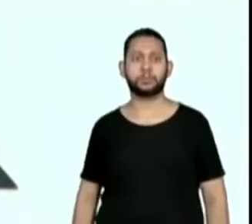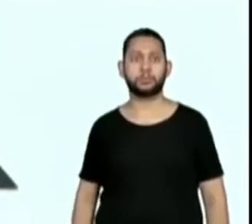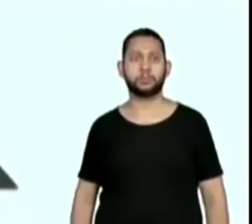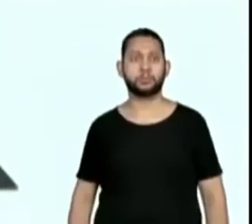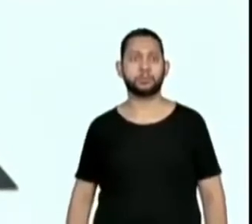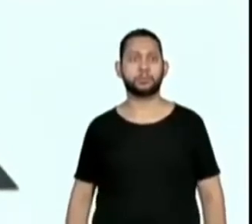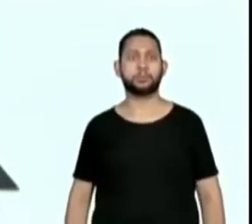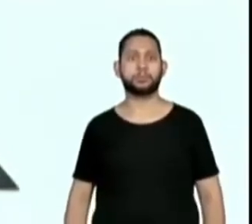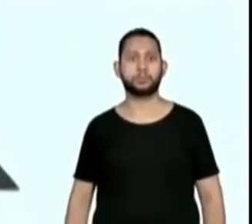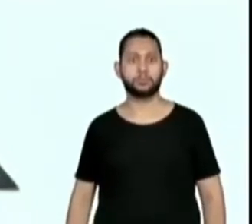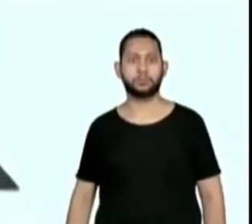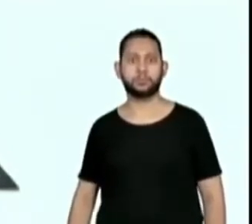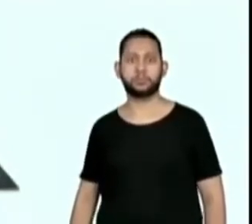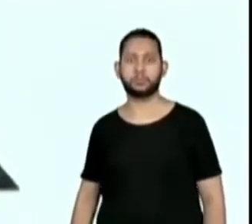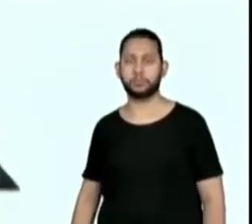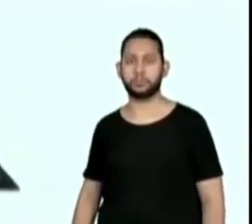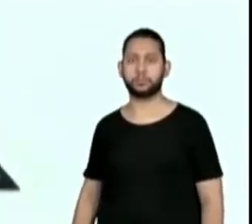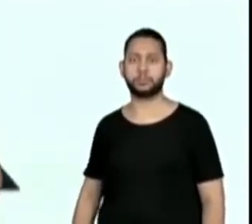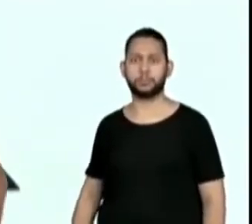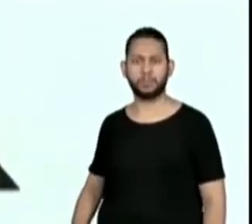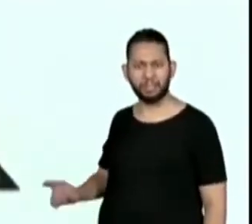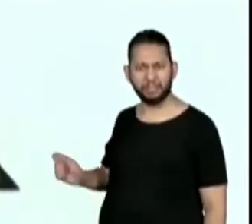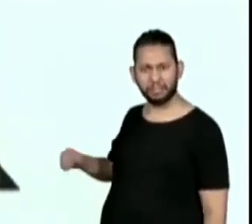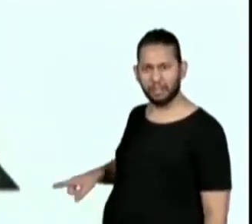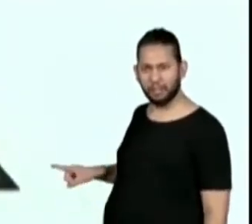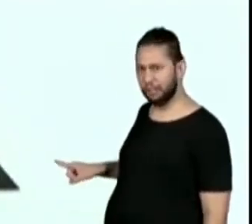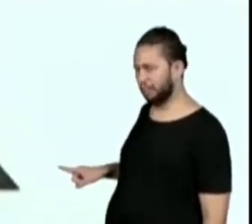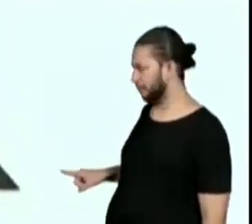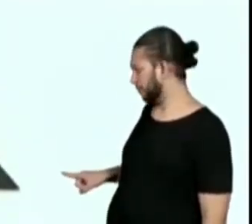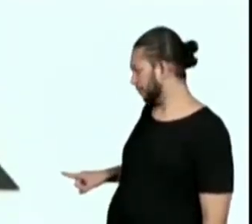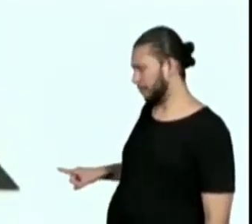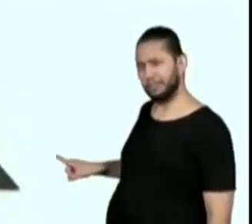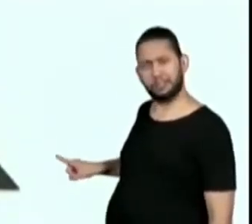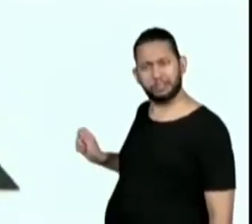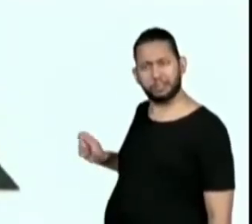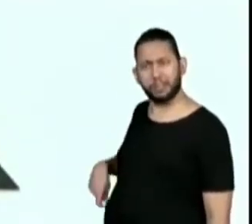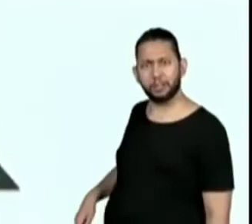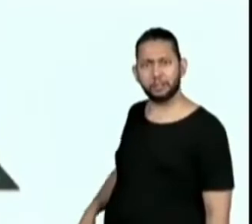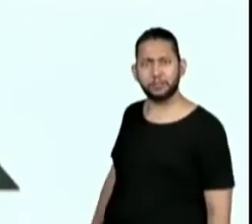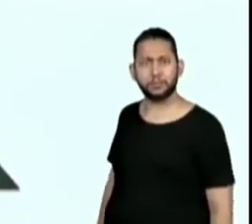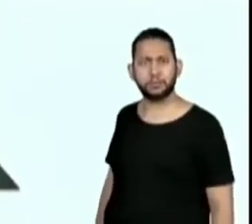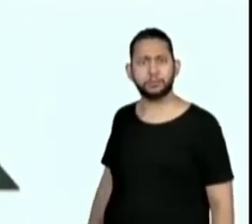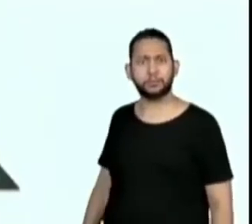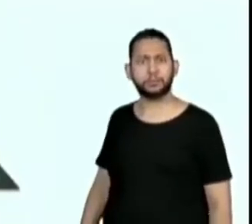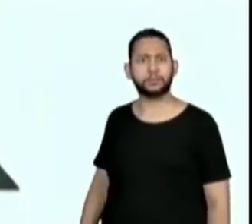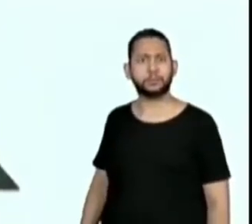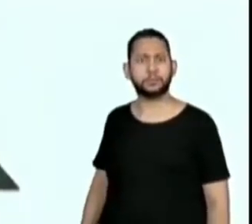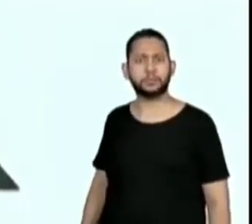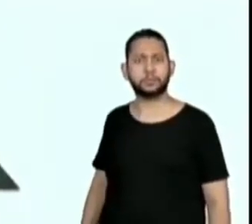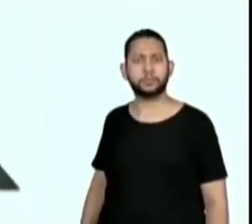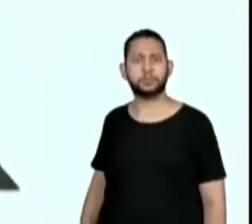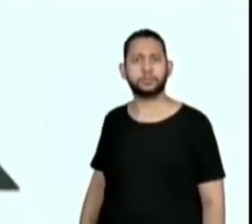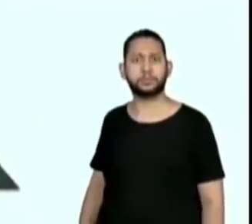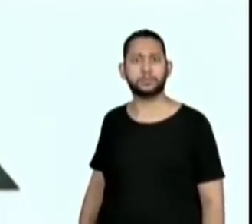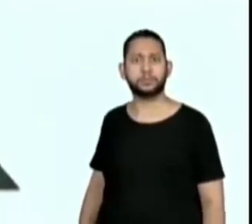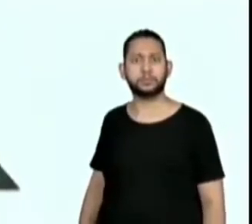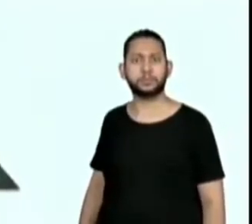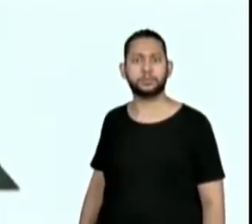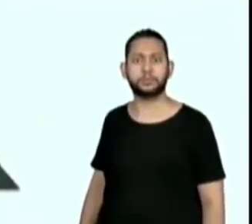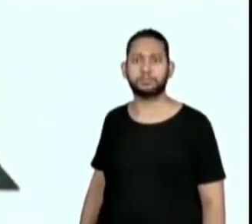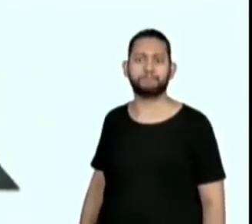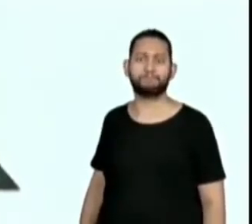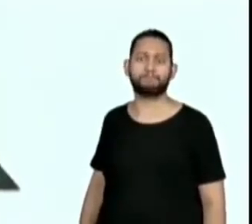vendo? E essa quina aqui? Olha que bacana. Deixa eu ver se vocês estão enxergando. Estão vendo a noventinha que eu fiz,